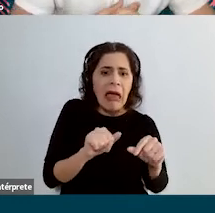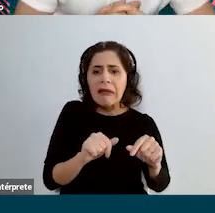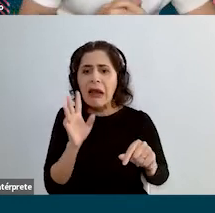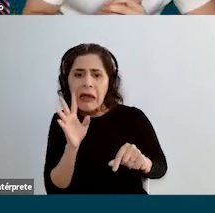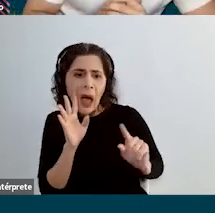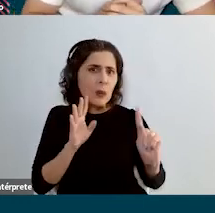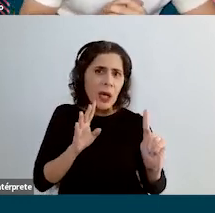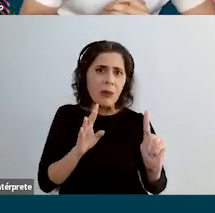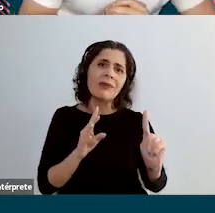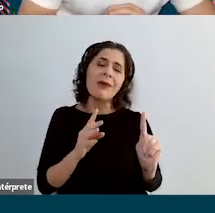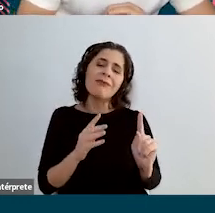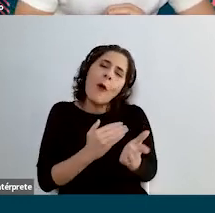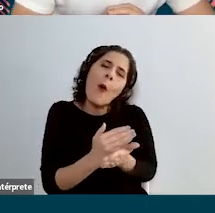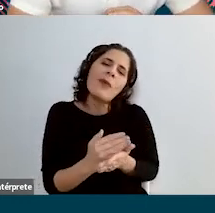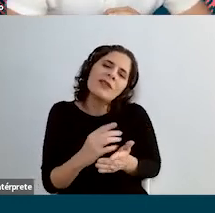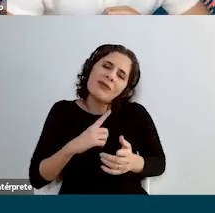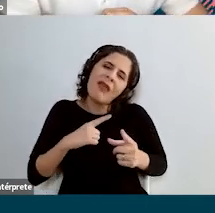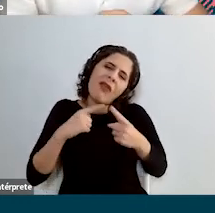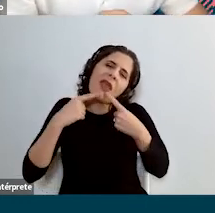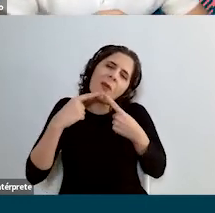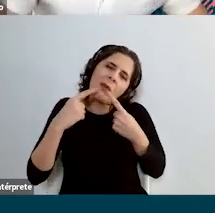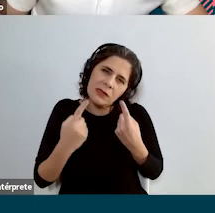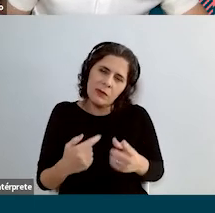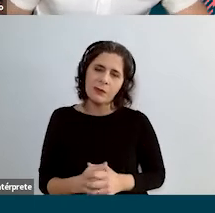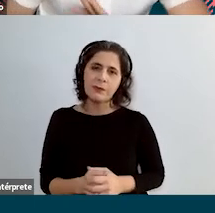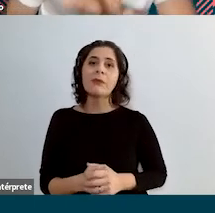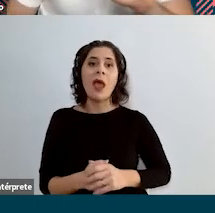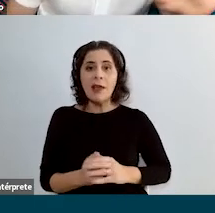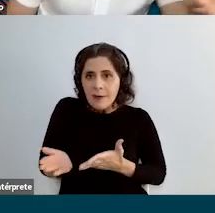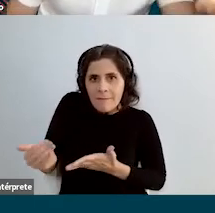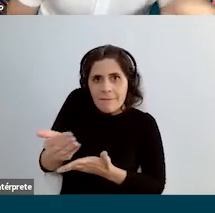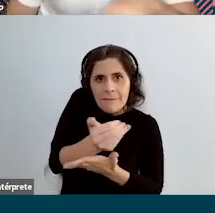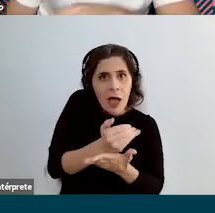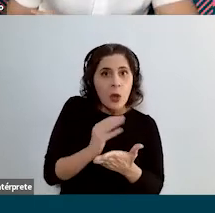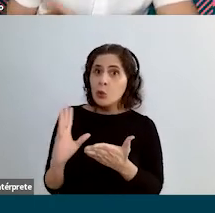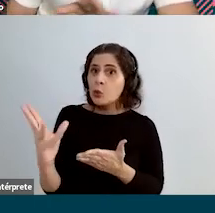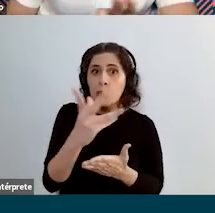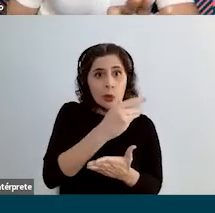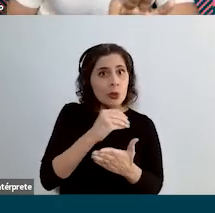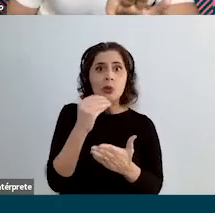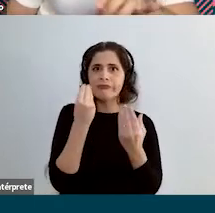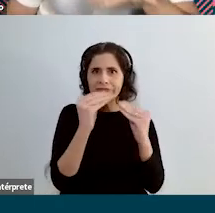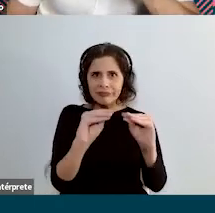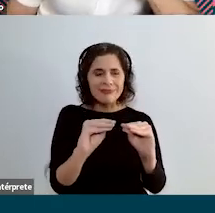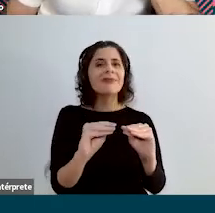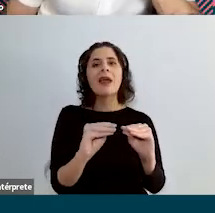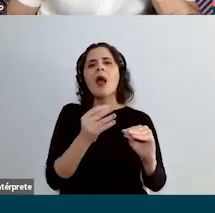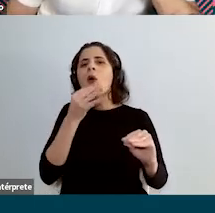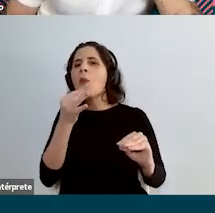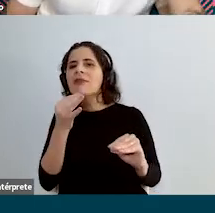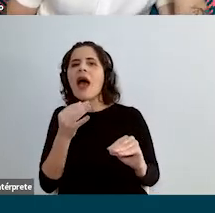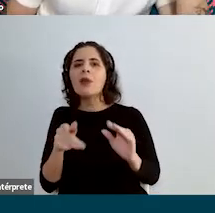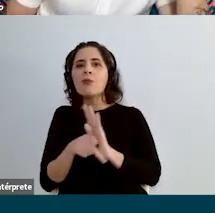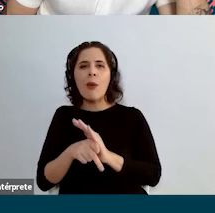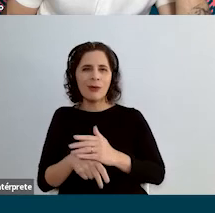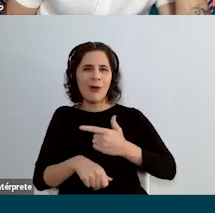né? E aí a gente pegou tudo isso, pegou vários prints aqui,